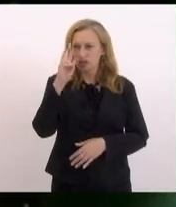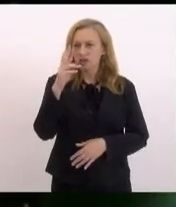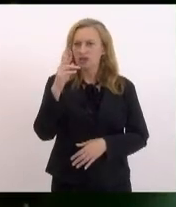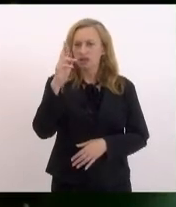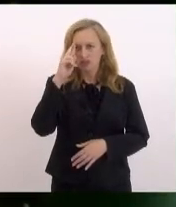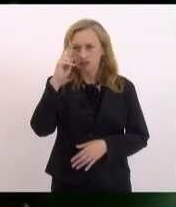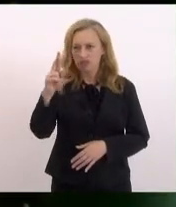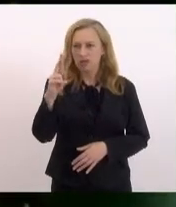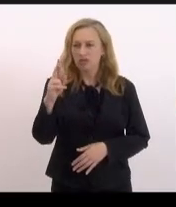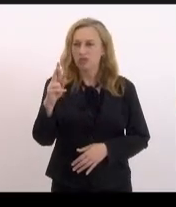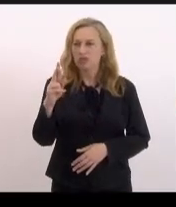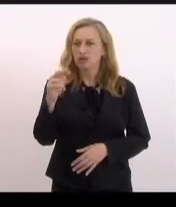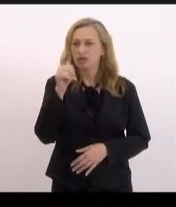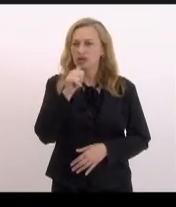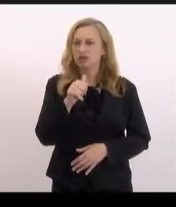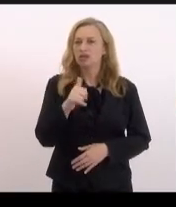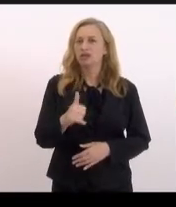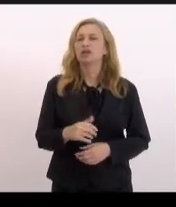obrigada.